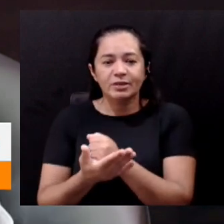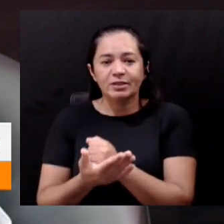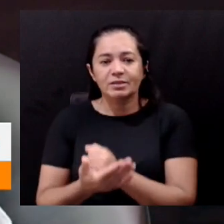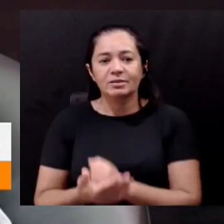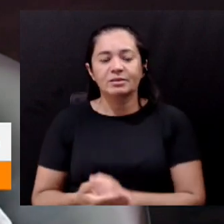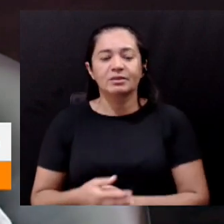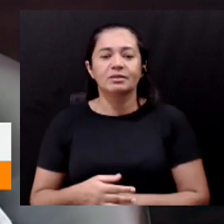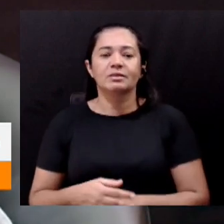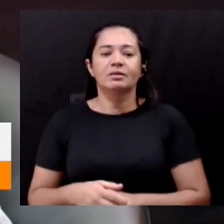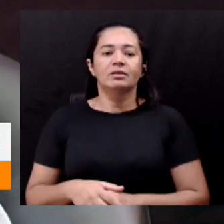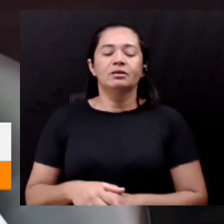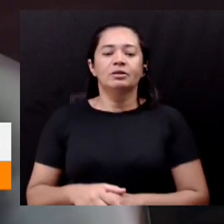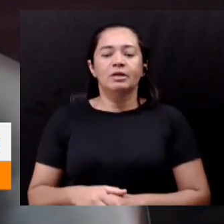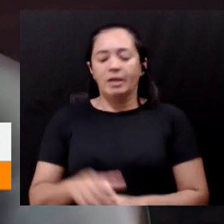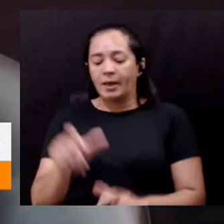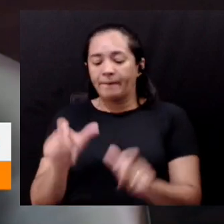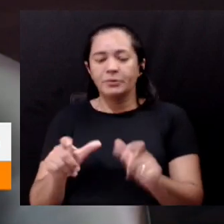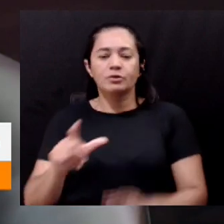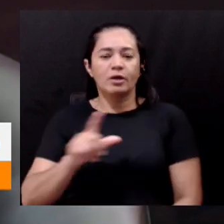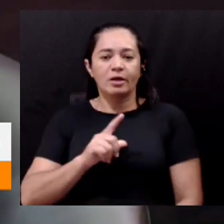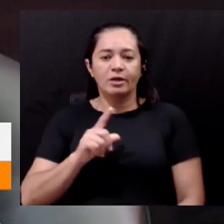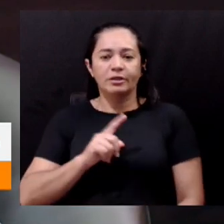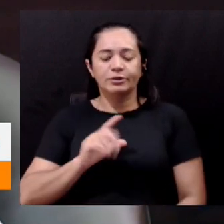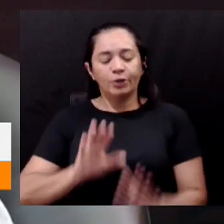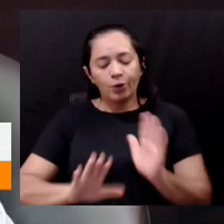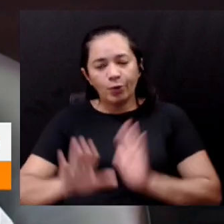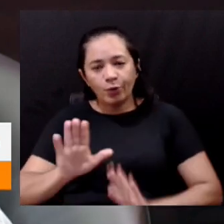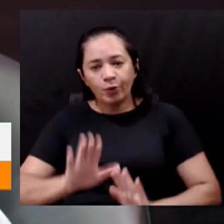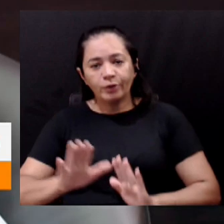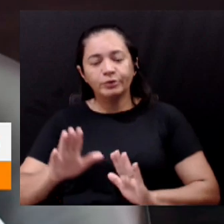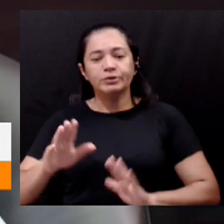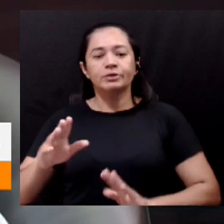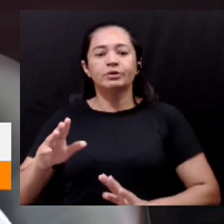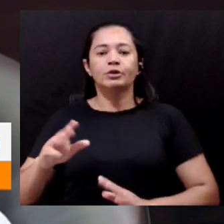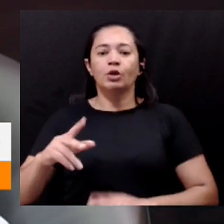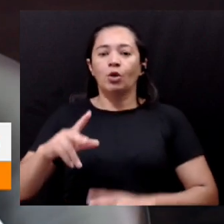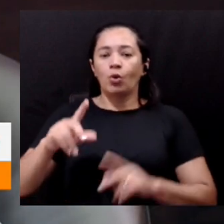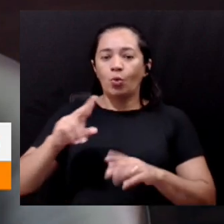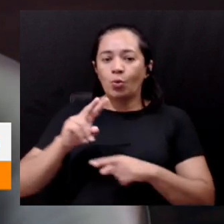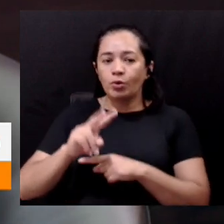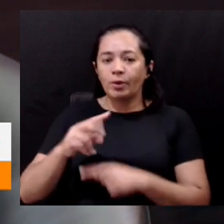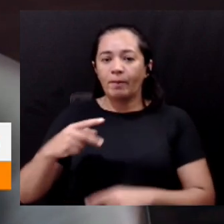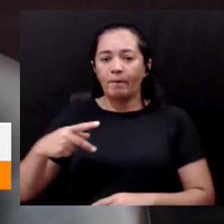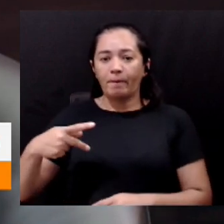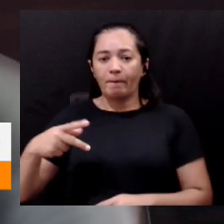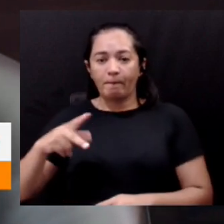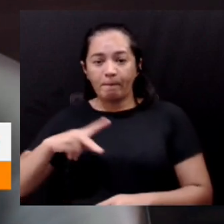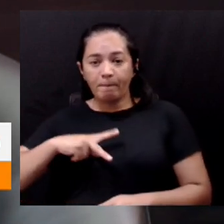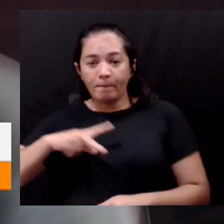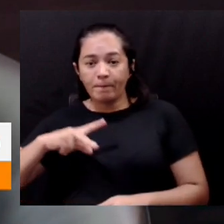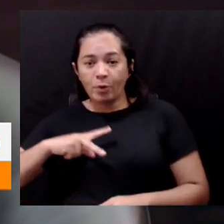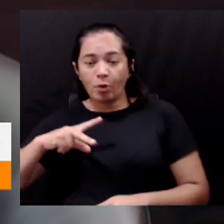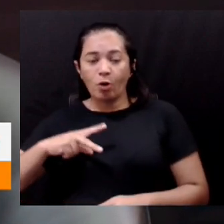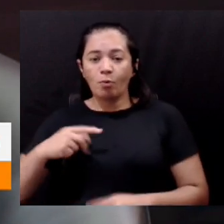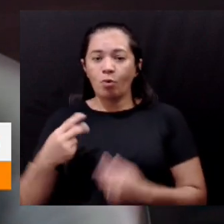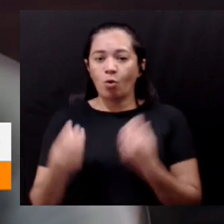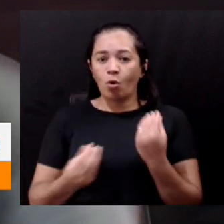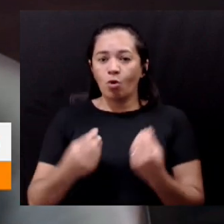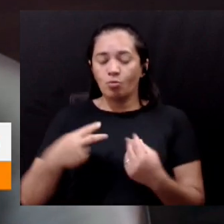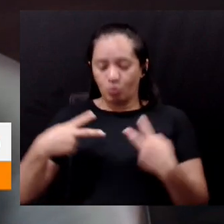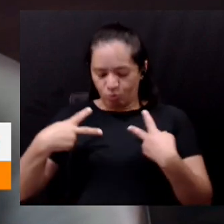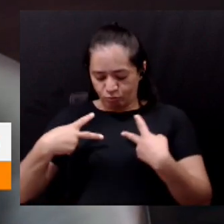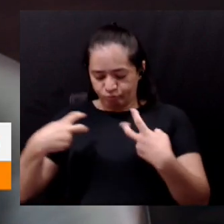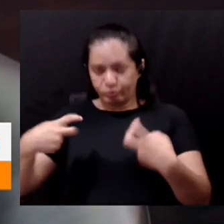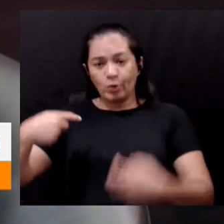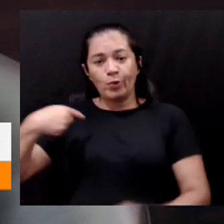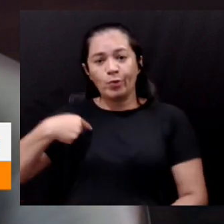a autopreservação, a ideia de si mesmo, como eu me enxergo, né, como eu me vejo,